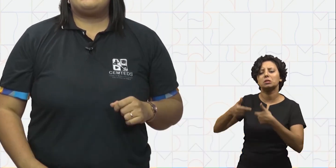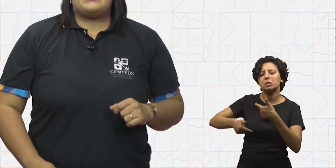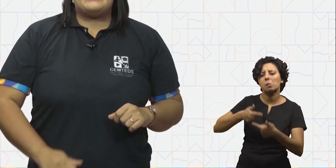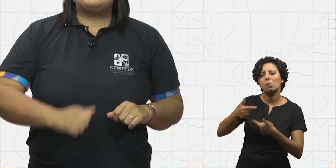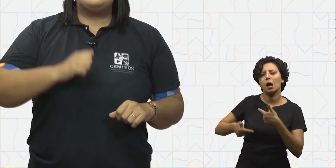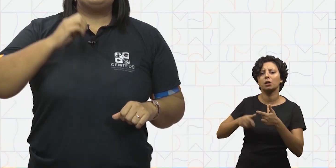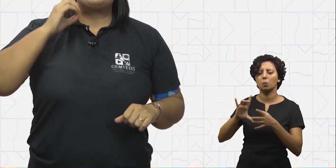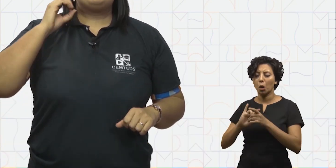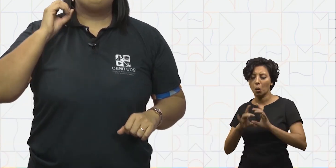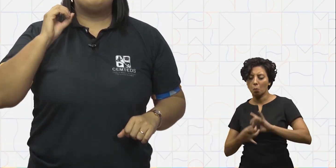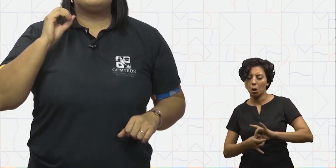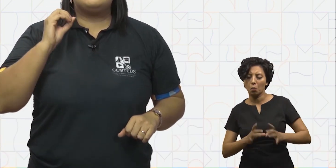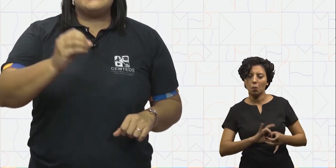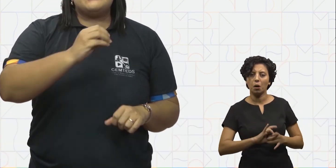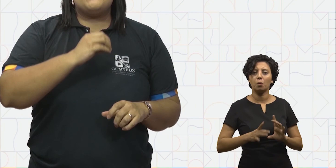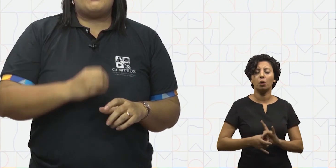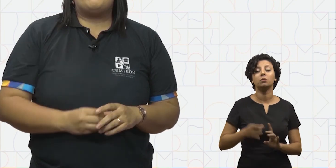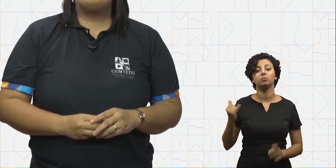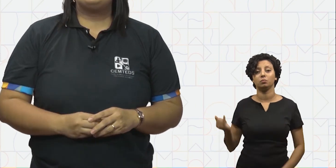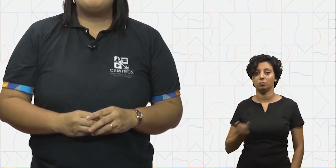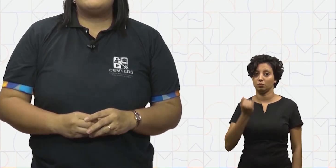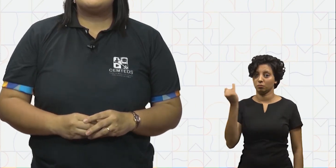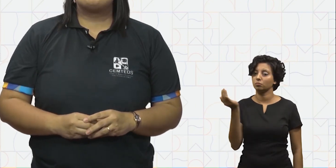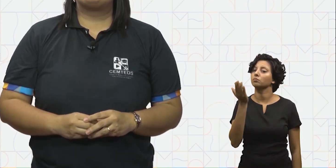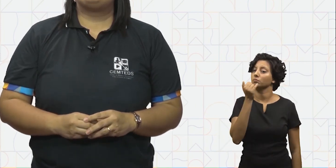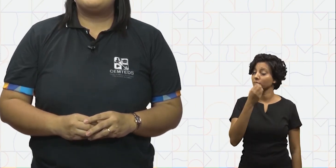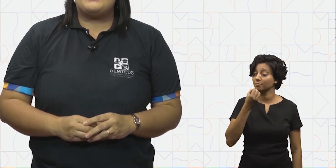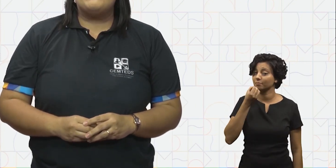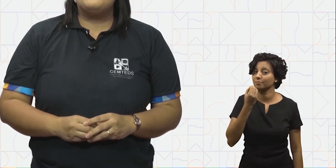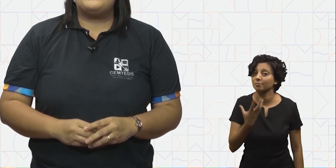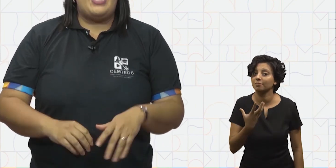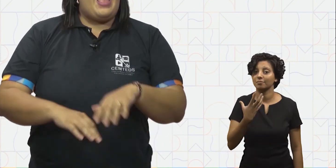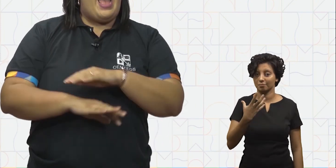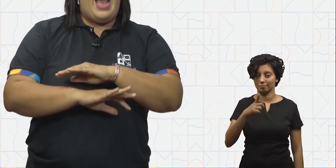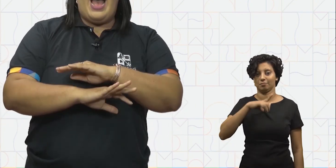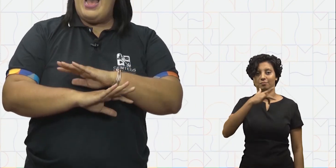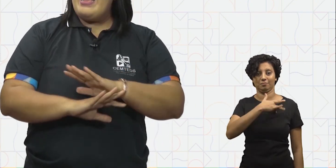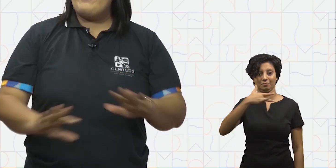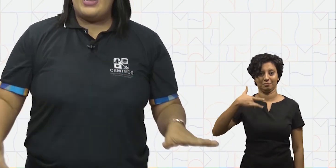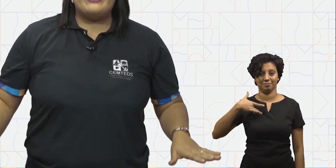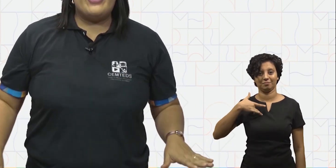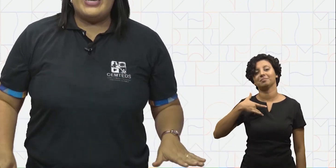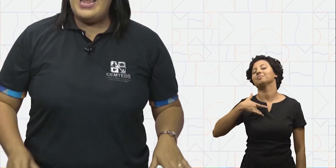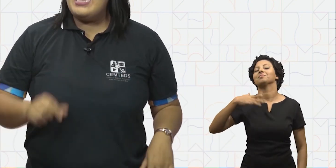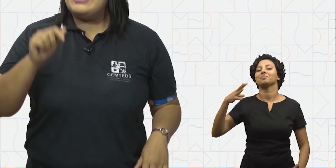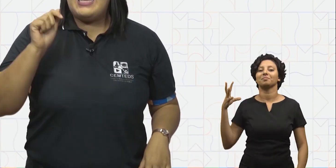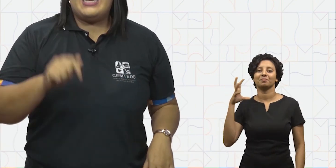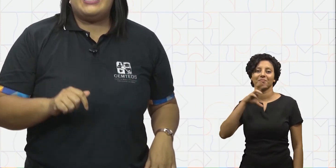forma integrada e a importância de uma boa alimentação para ter saúde? Ah, eu